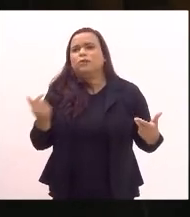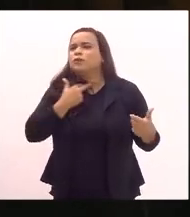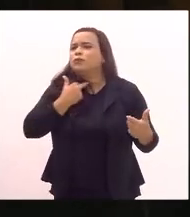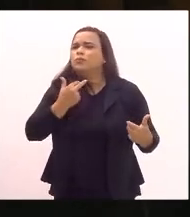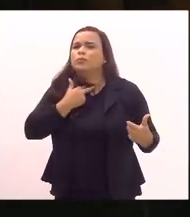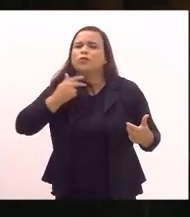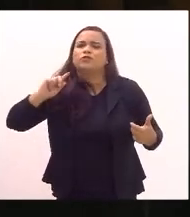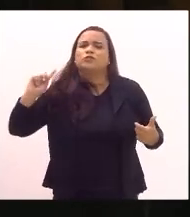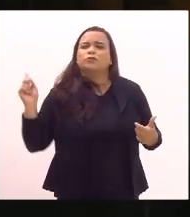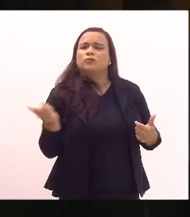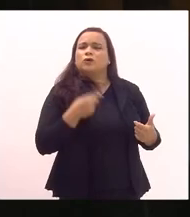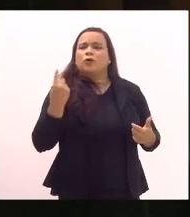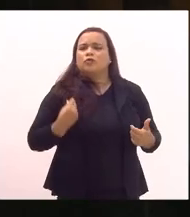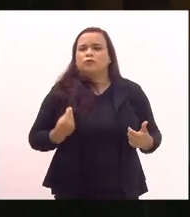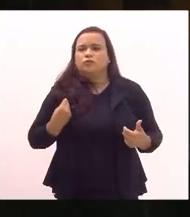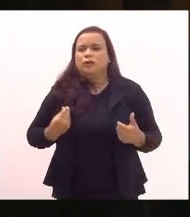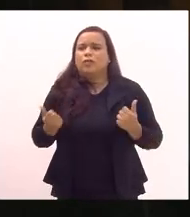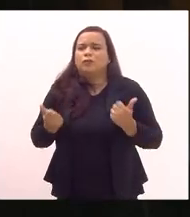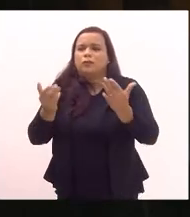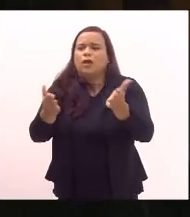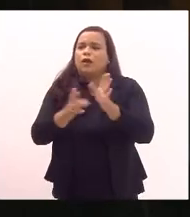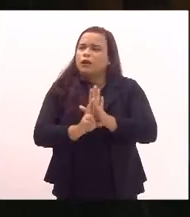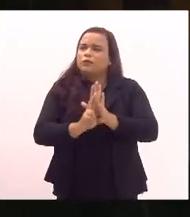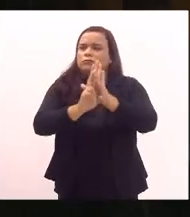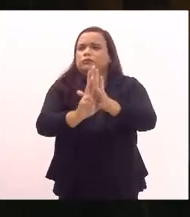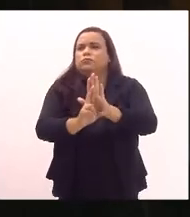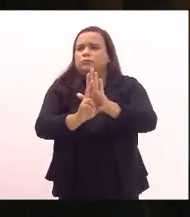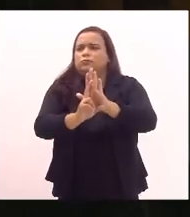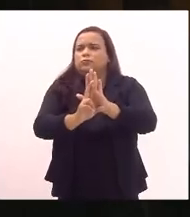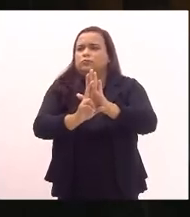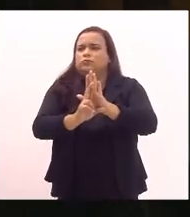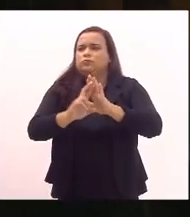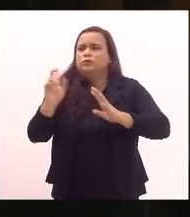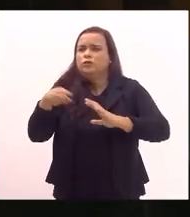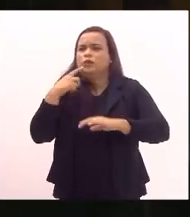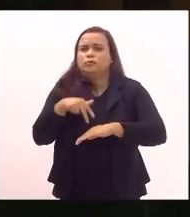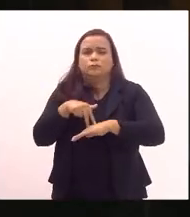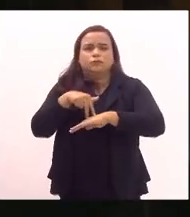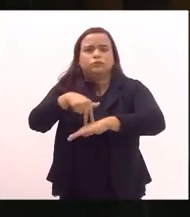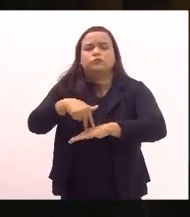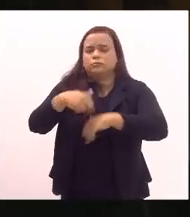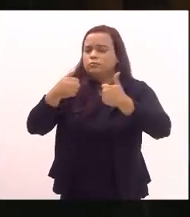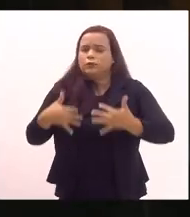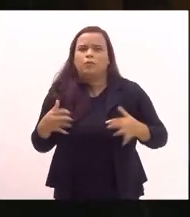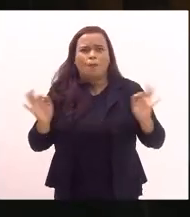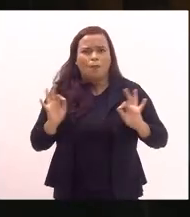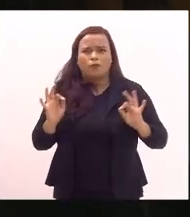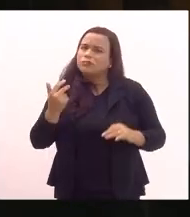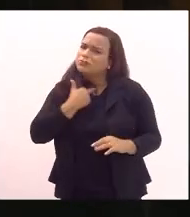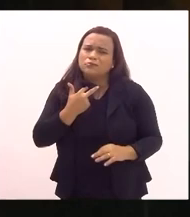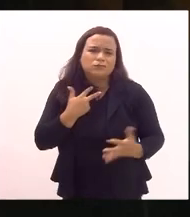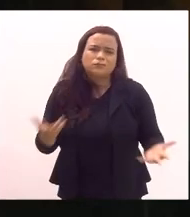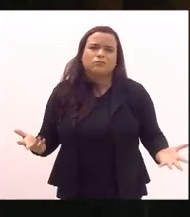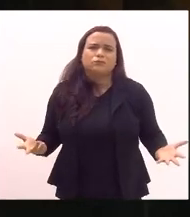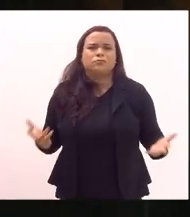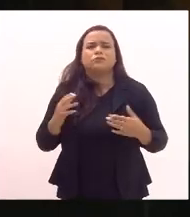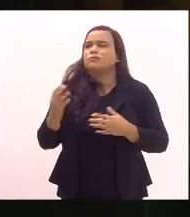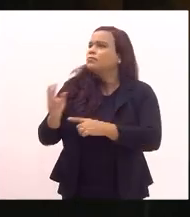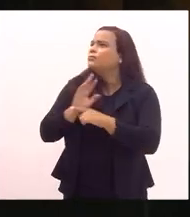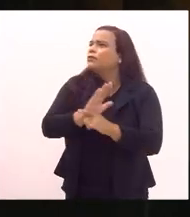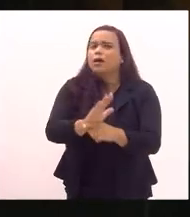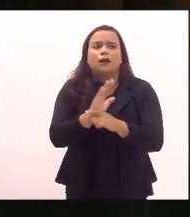que estamos aqui para representá-los não vamos nos posicionarmos e buscar ajuda Fala